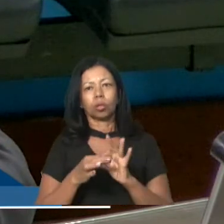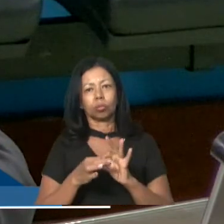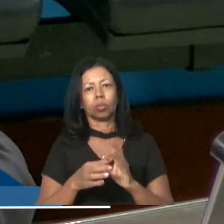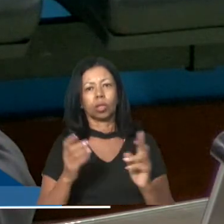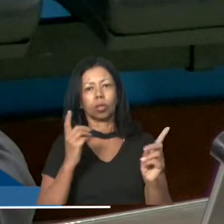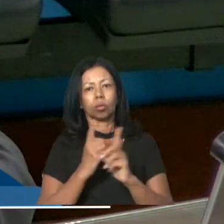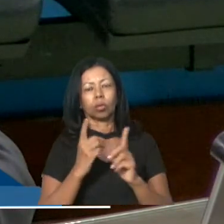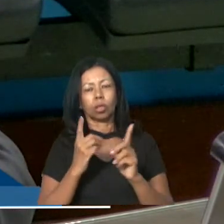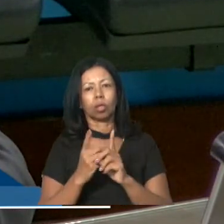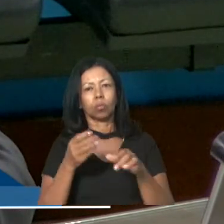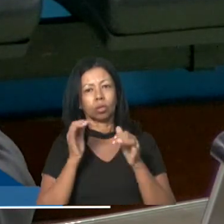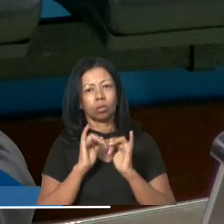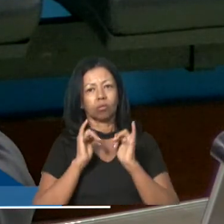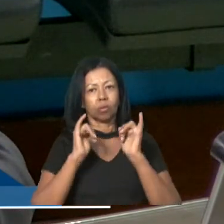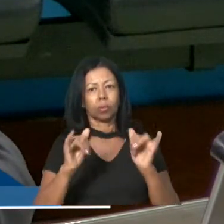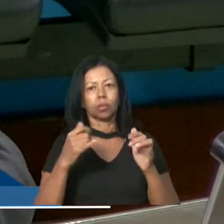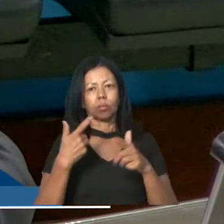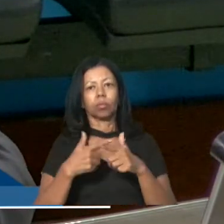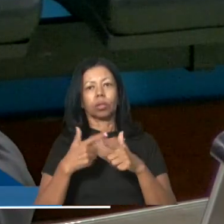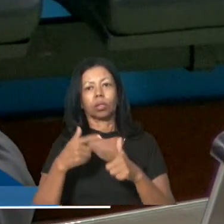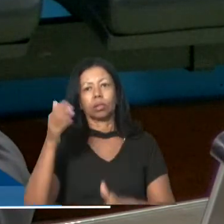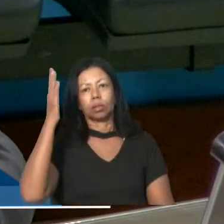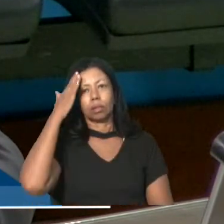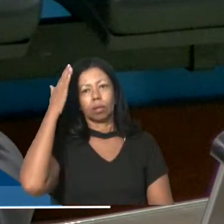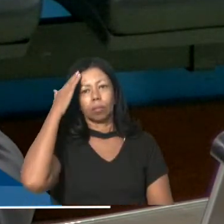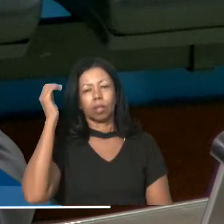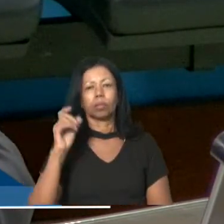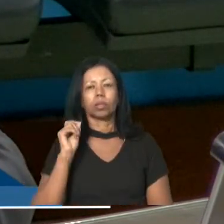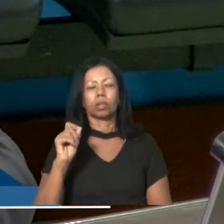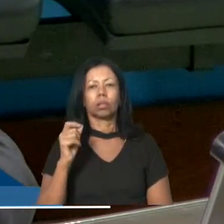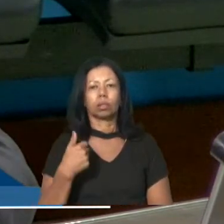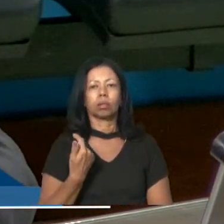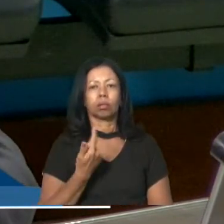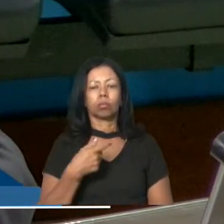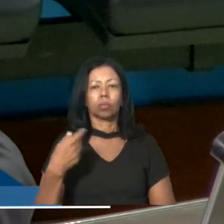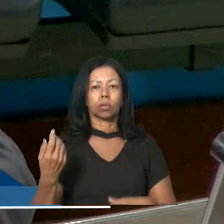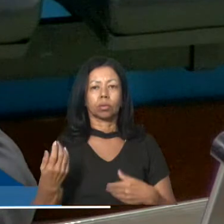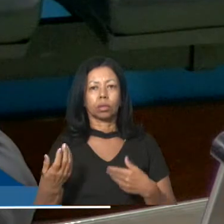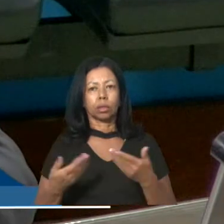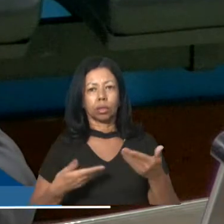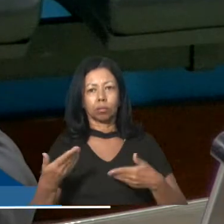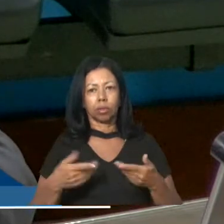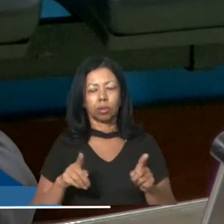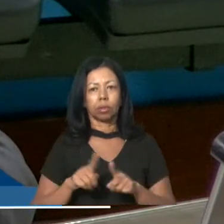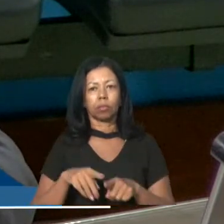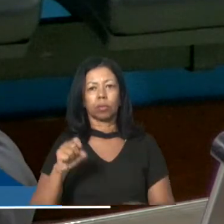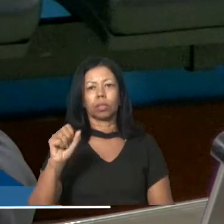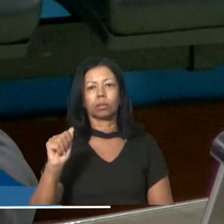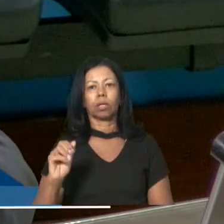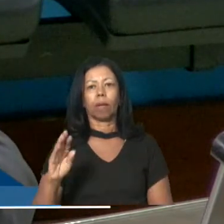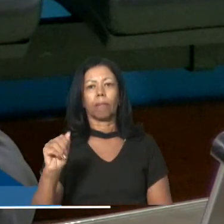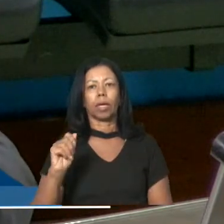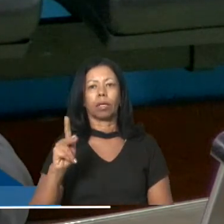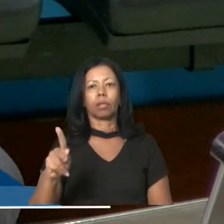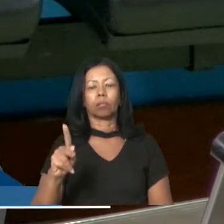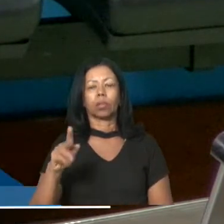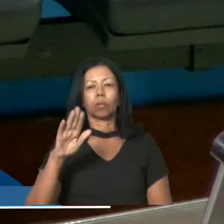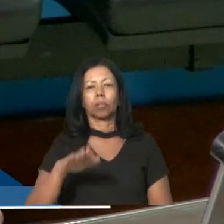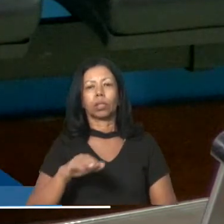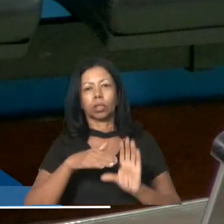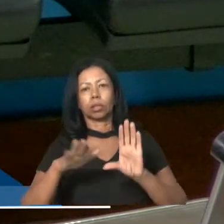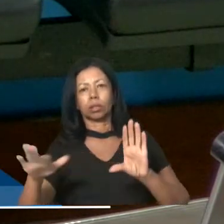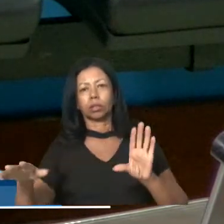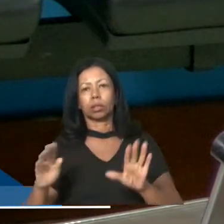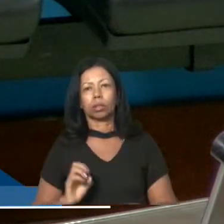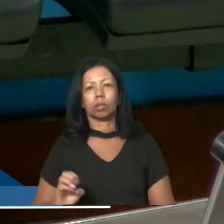buscarmos informações, porque sabemos que somos servidos também pela Sabesp aqui na nossa cidade, com a Baixada Santista e o estado de